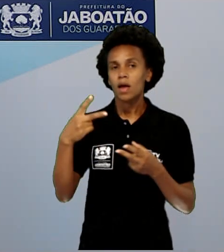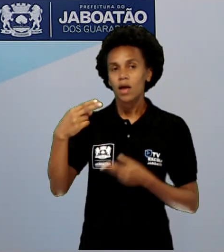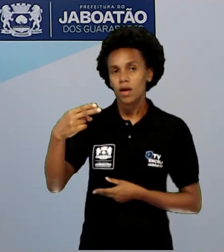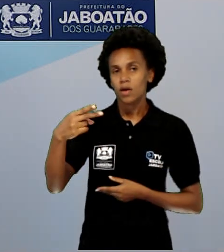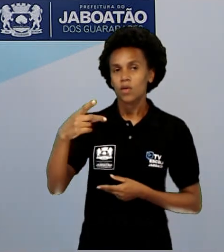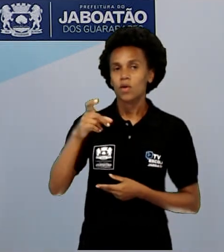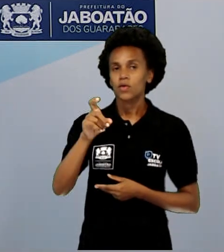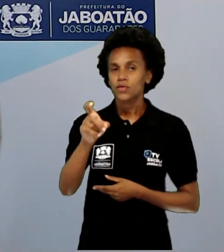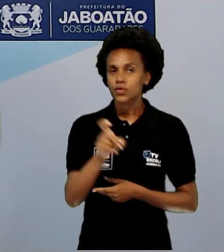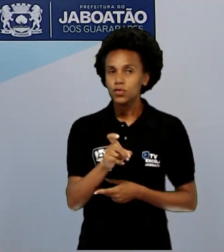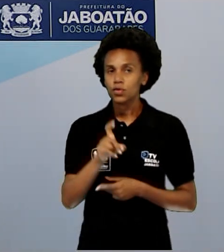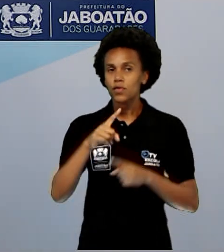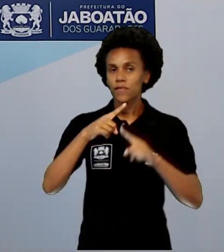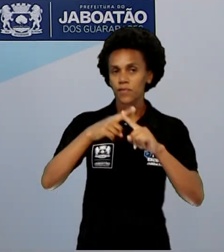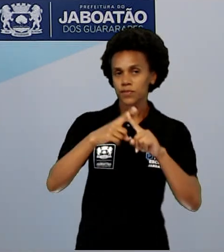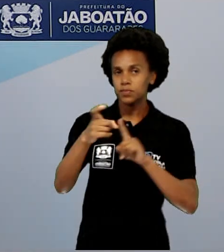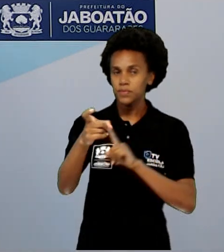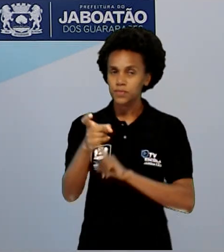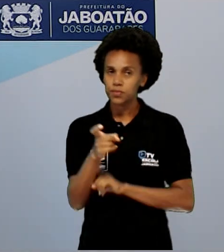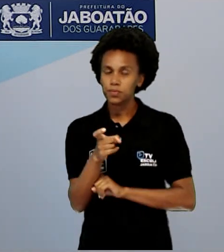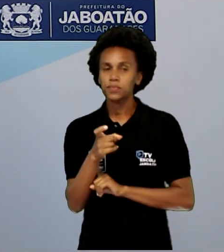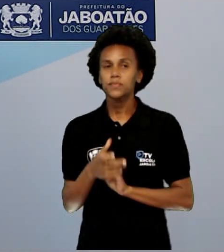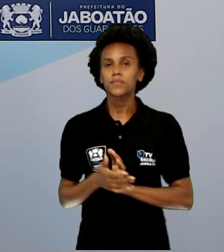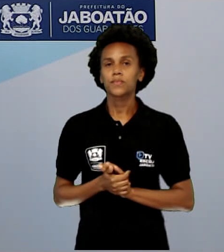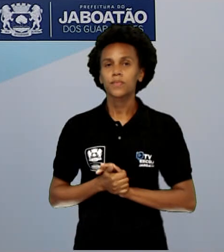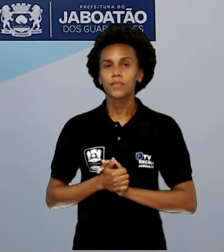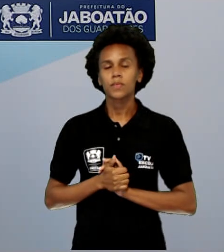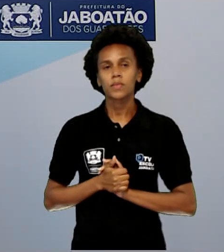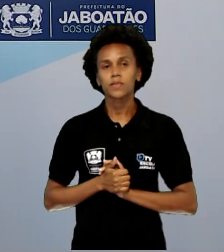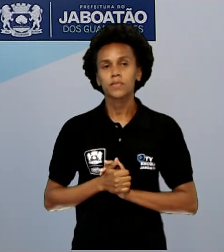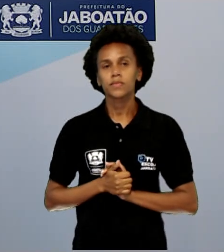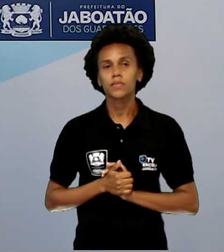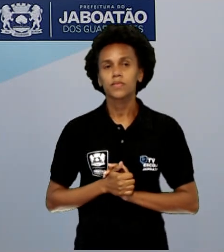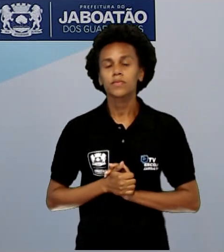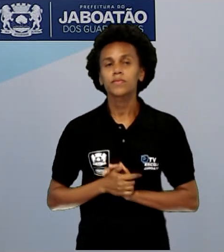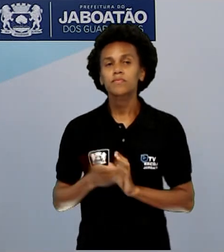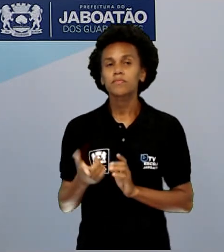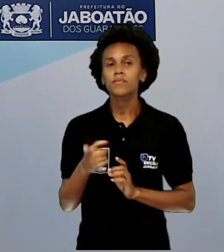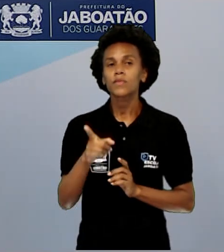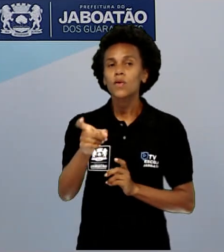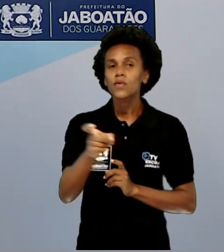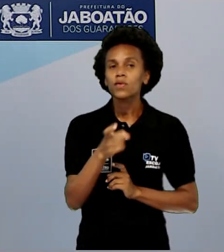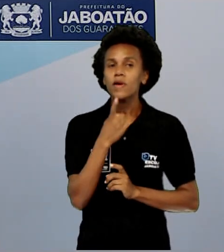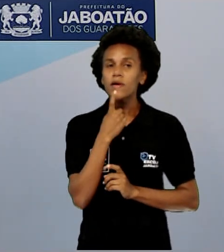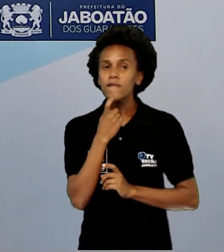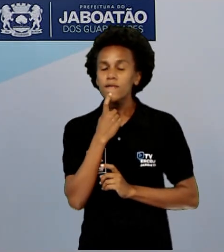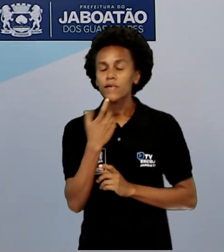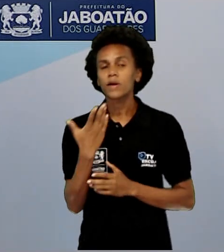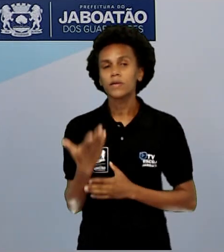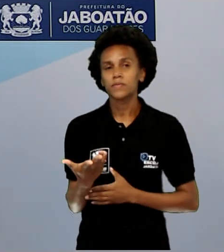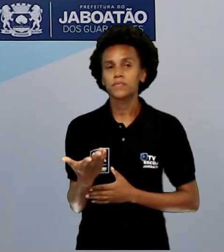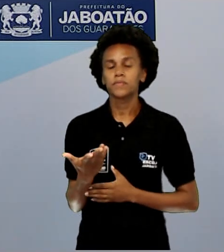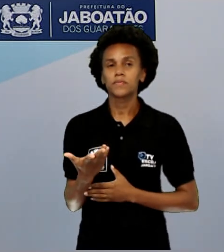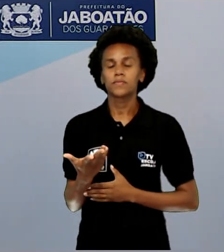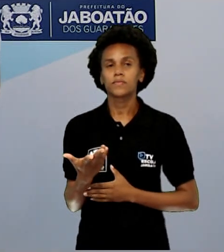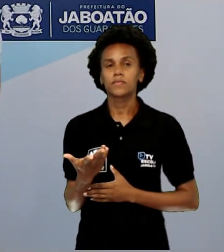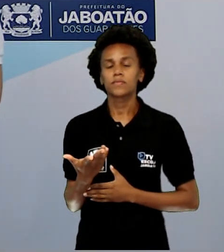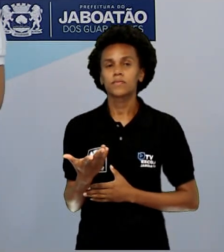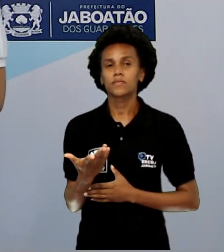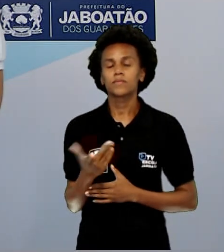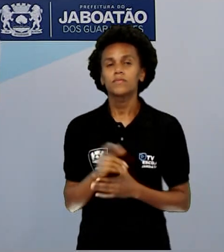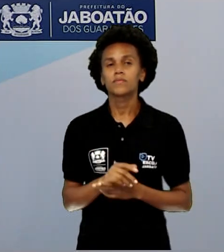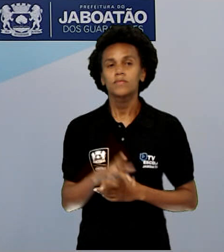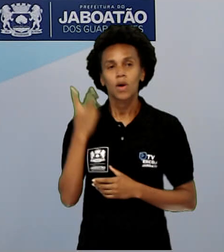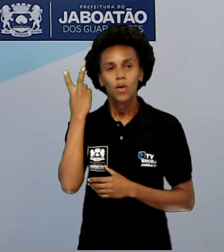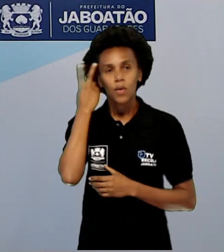x, não é? Colocando esse x que eu destaquei em vermelho em evidência, fator comum em